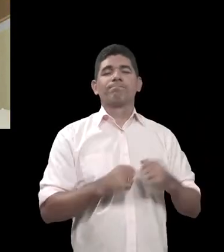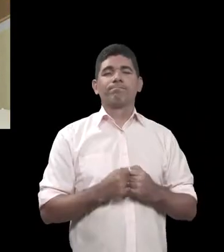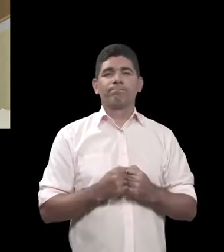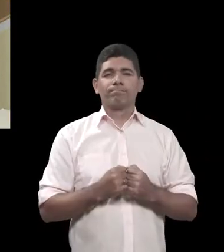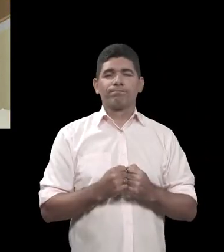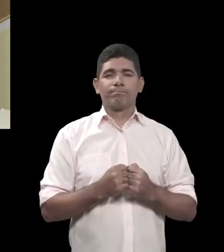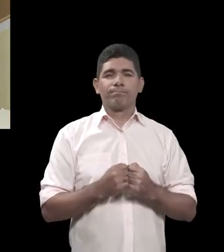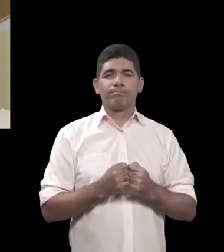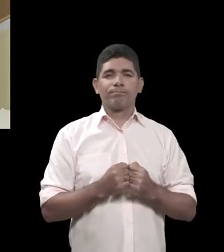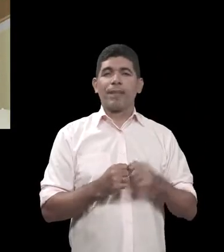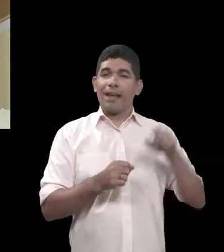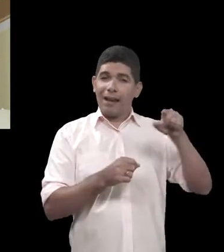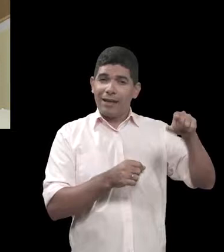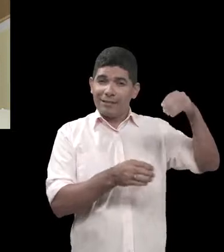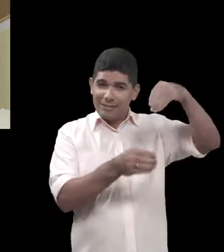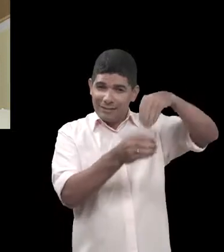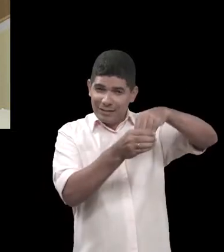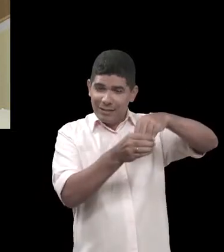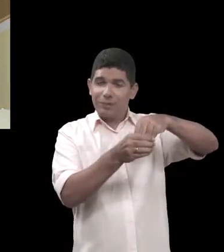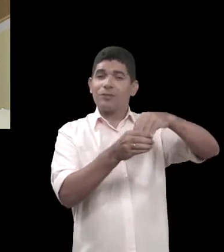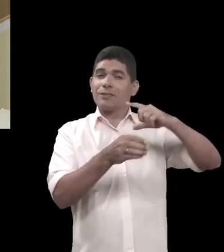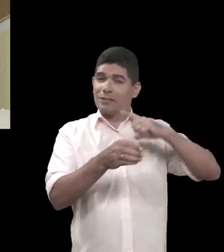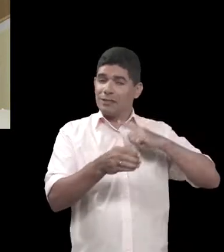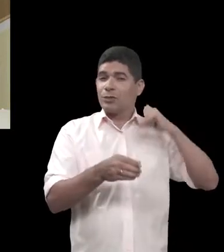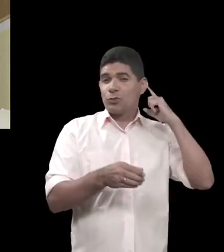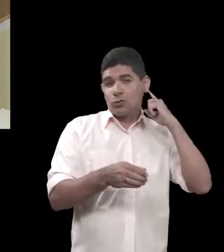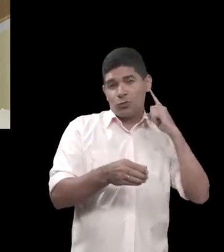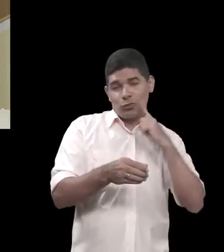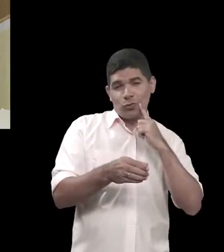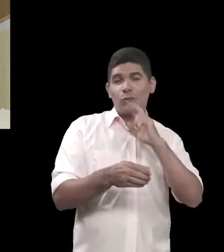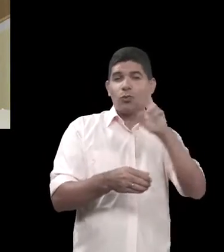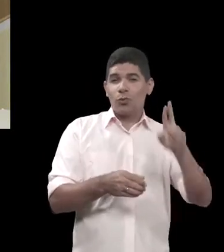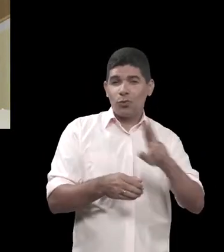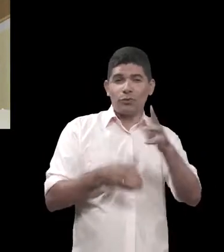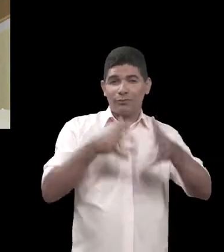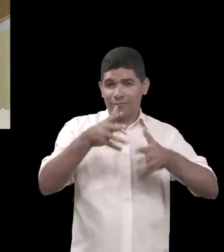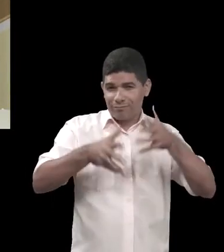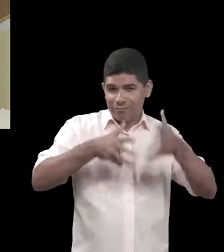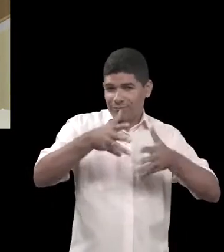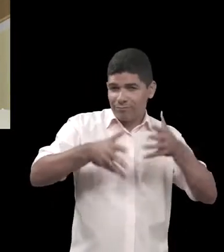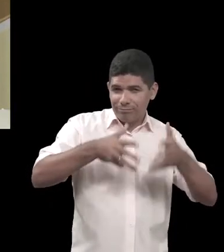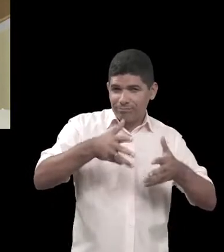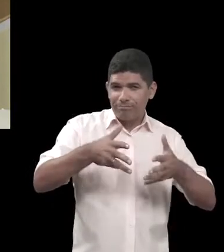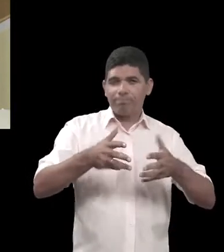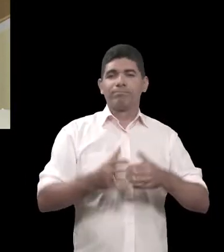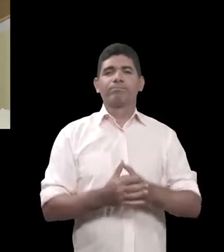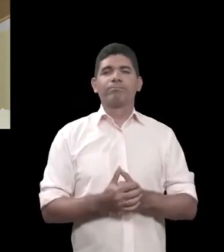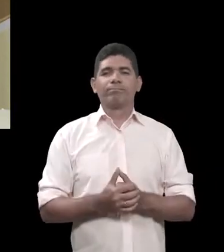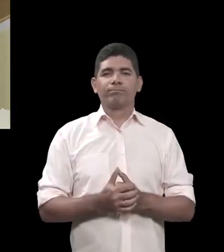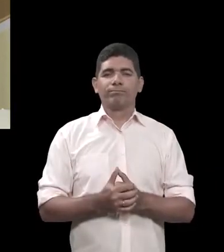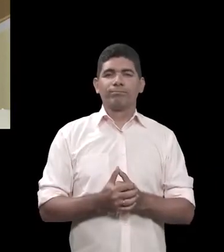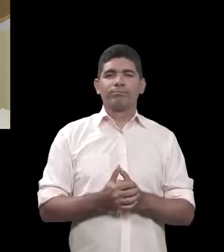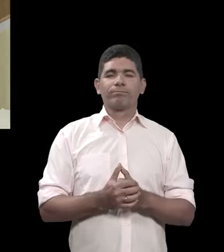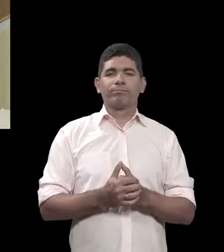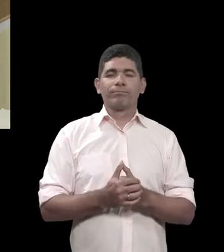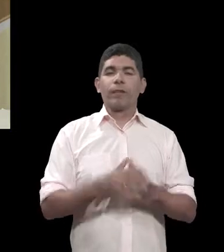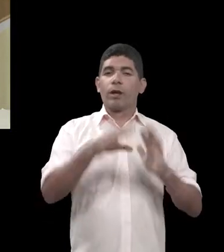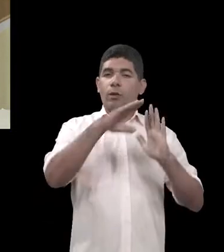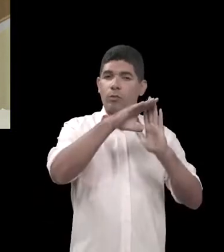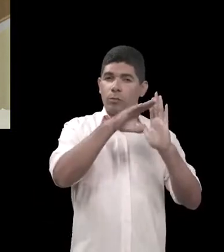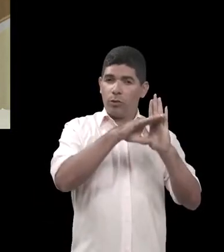encontra o surdo, que é o usuário de Libras hoje, né? E dentro desse programa, o UFRN